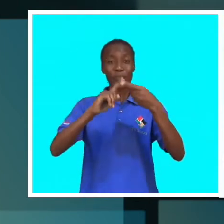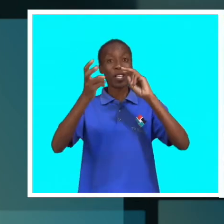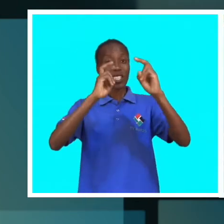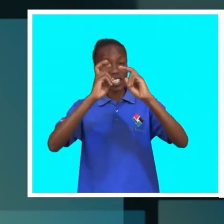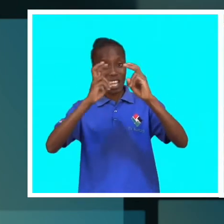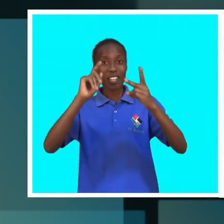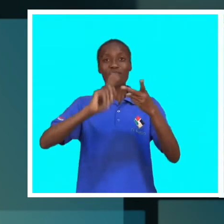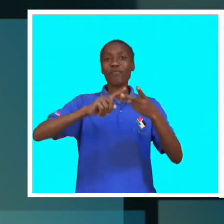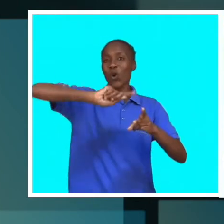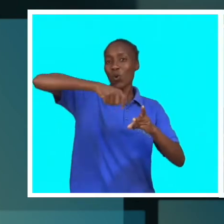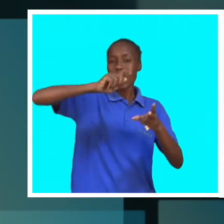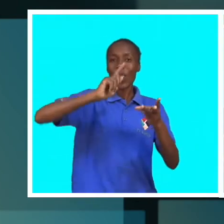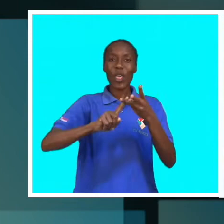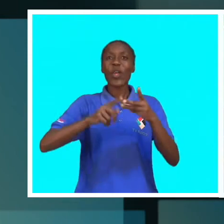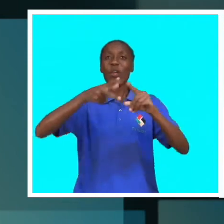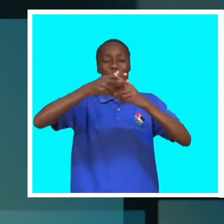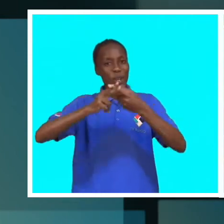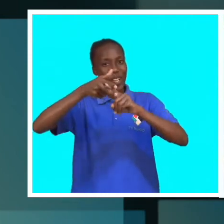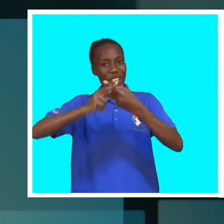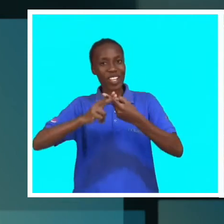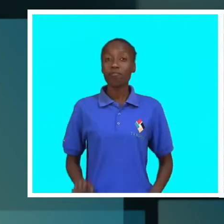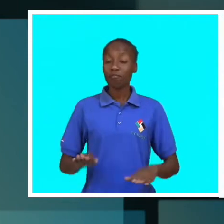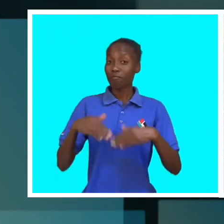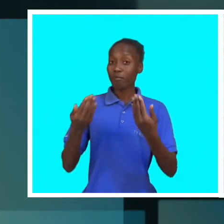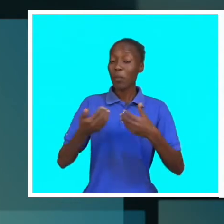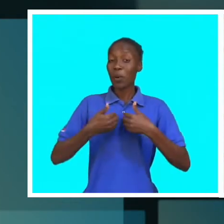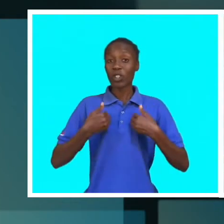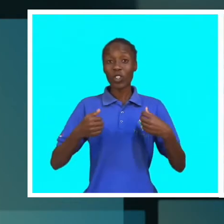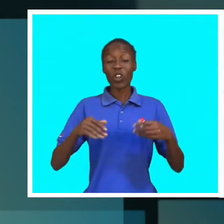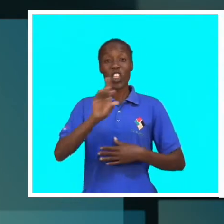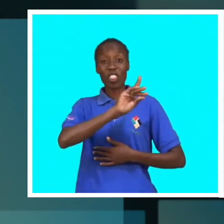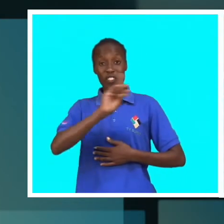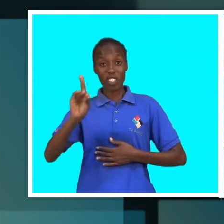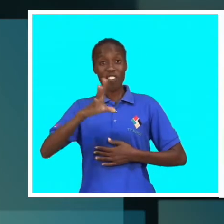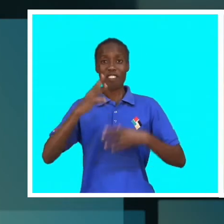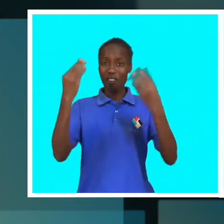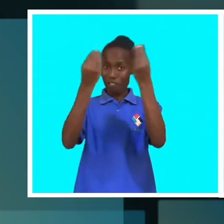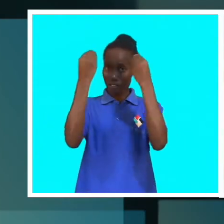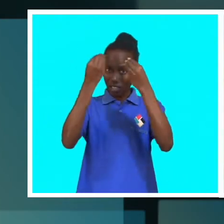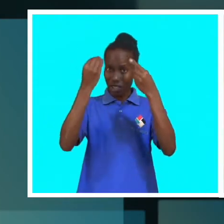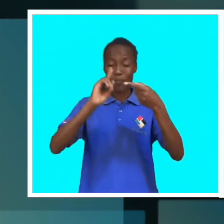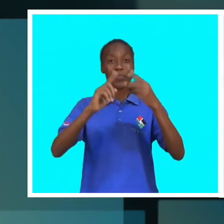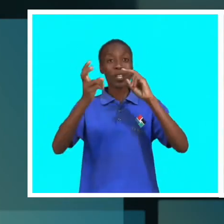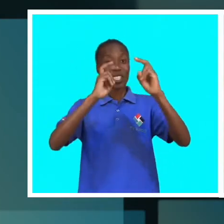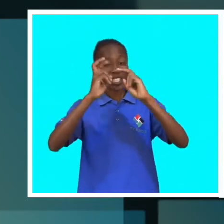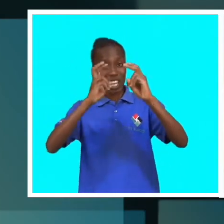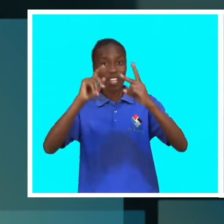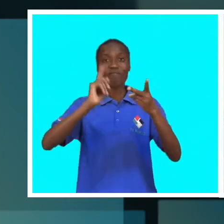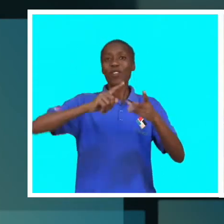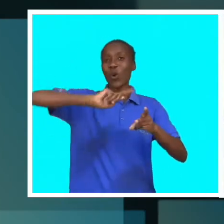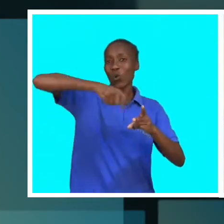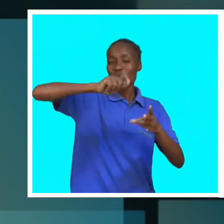instaladora, culinária e mecanicada. Com estas formações, alguns jovens já desenvolvem os seus próprios negócios.